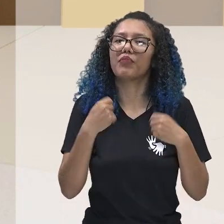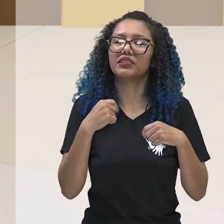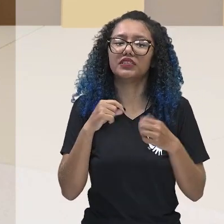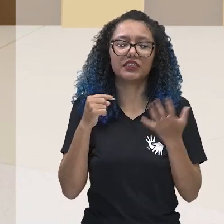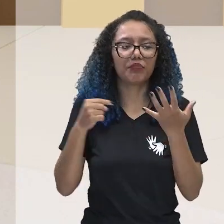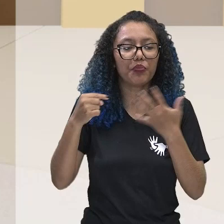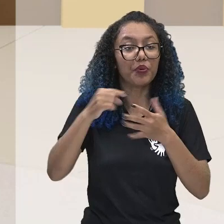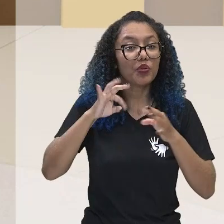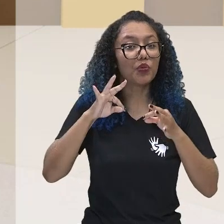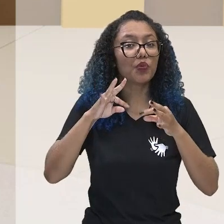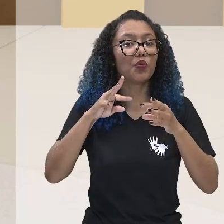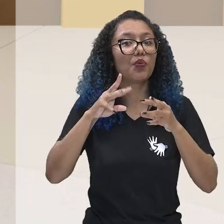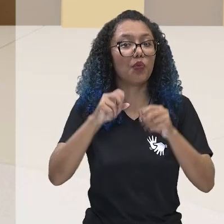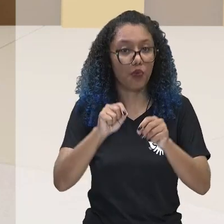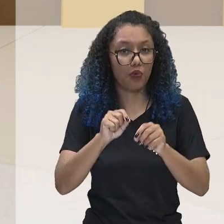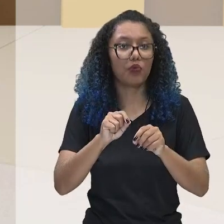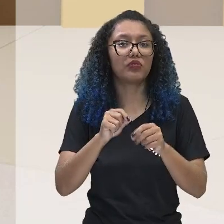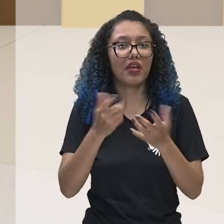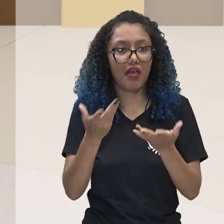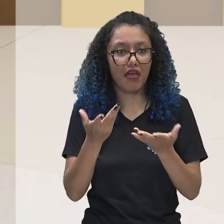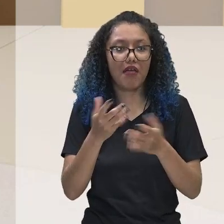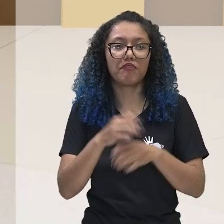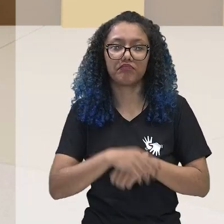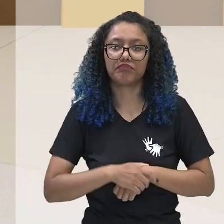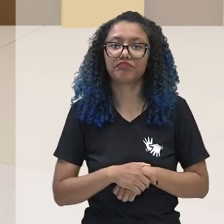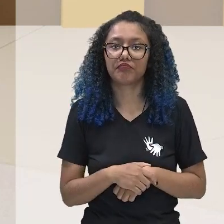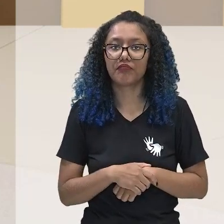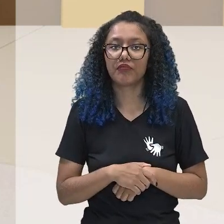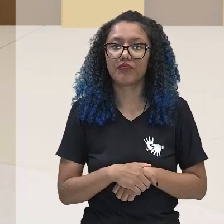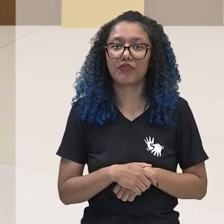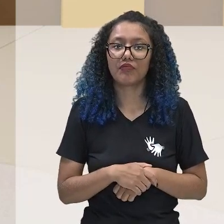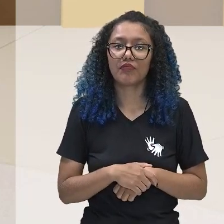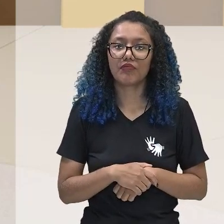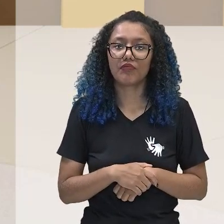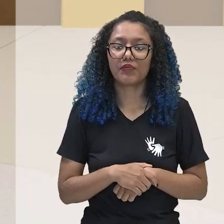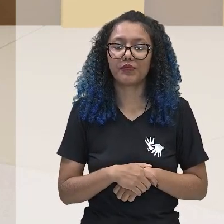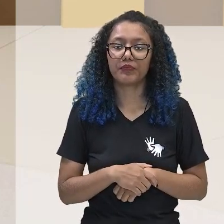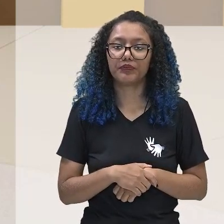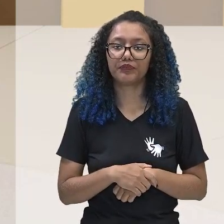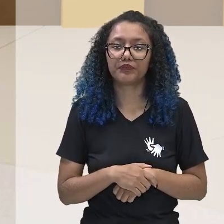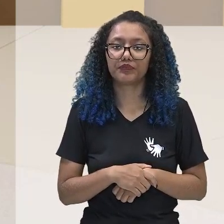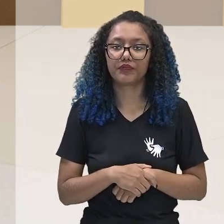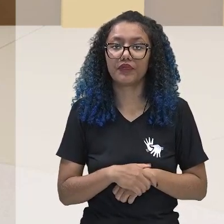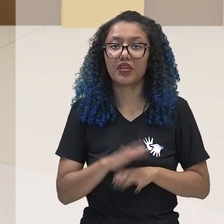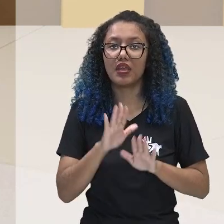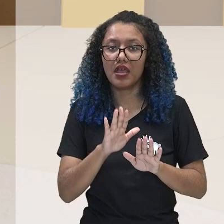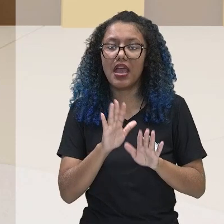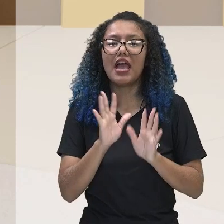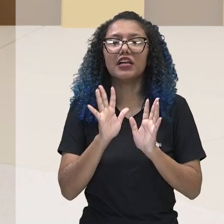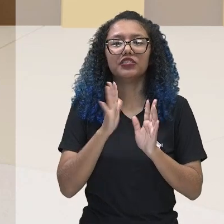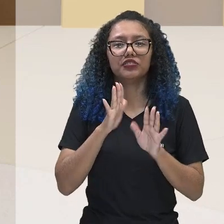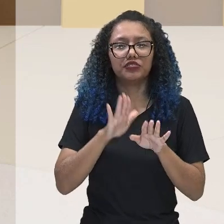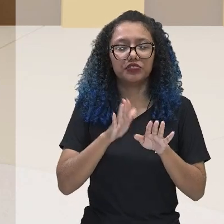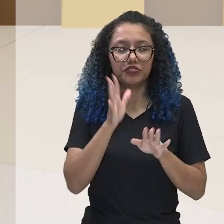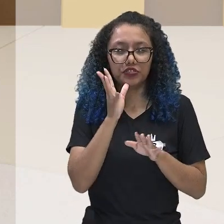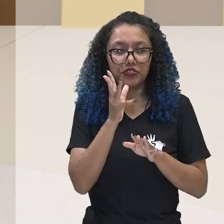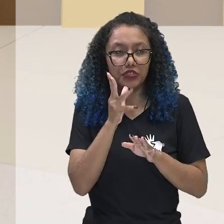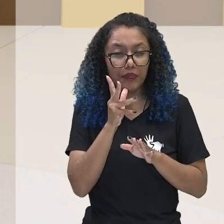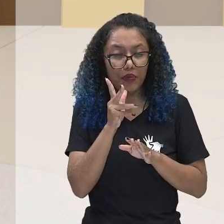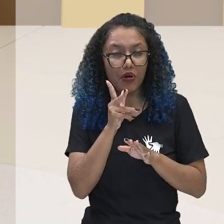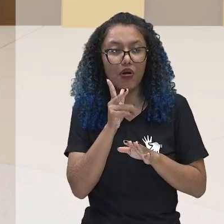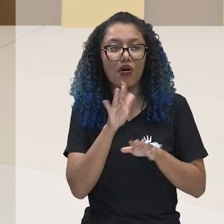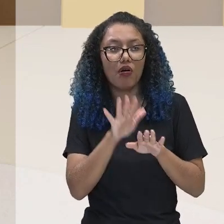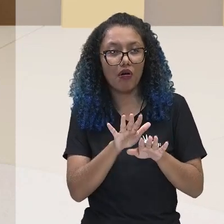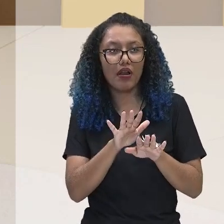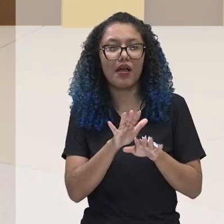essas questões. Então é um delicado sistema que eu preciso avançar um pouco com uma coisa, mas não deixar a outra muito para